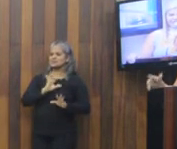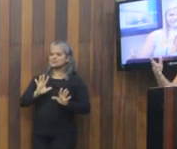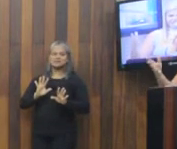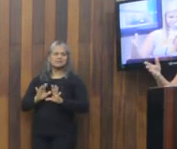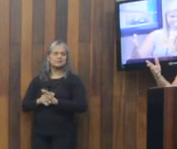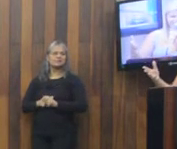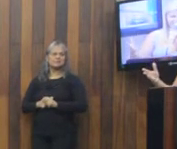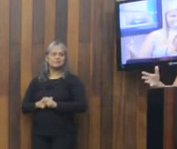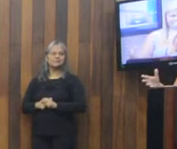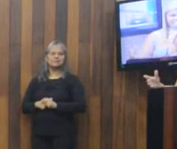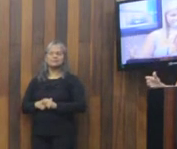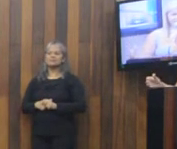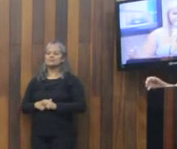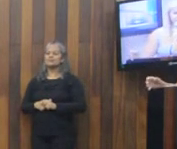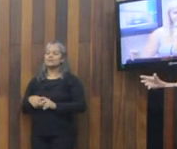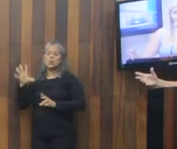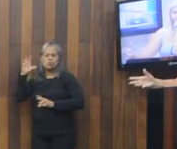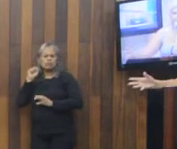ela